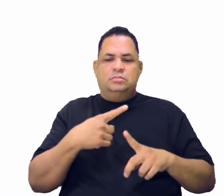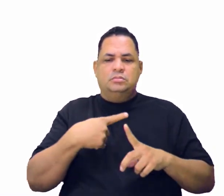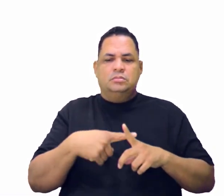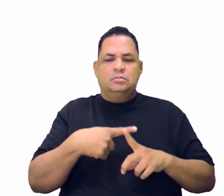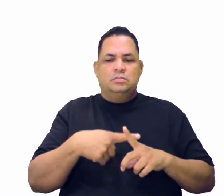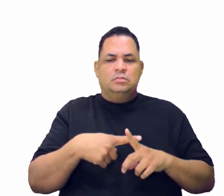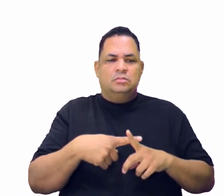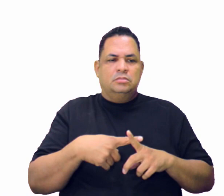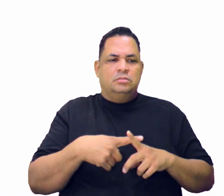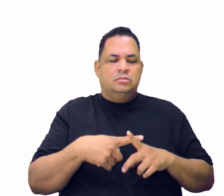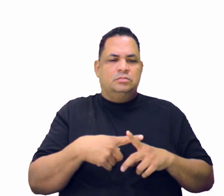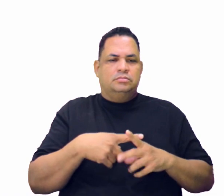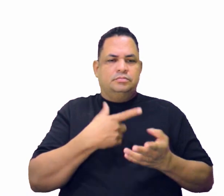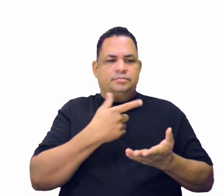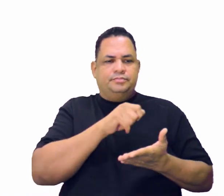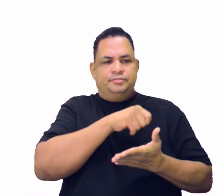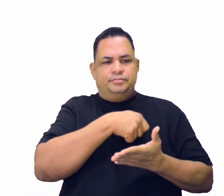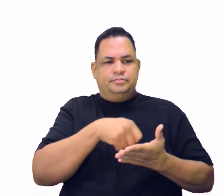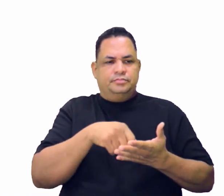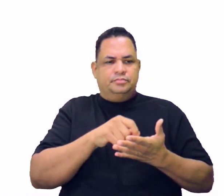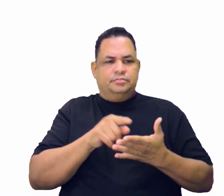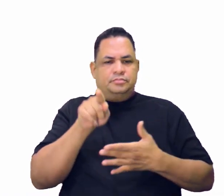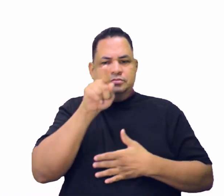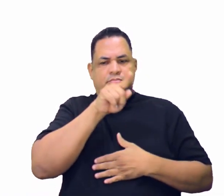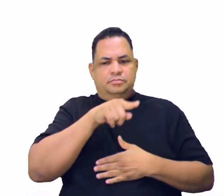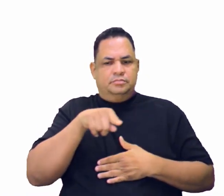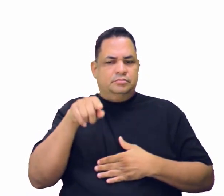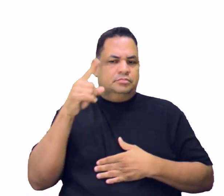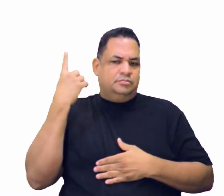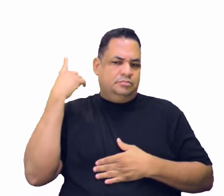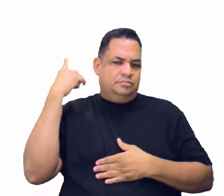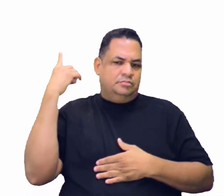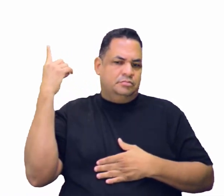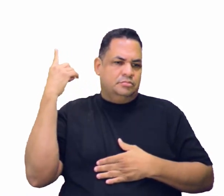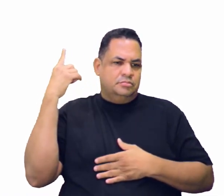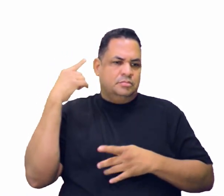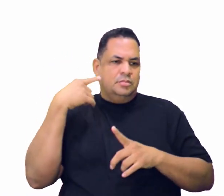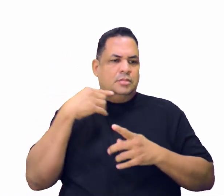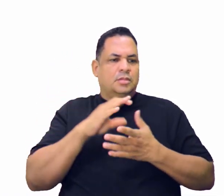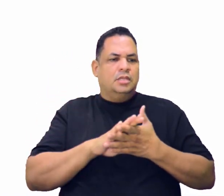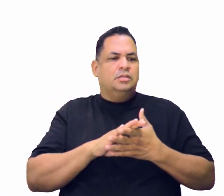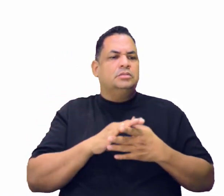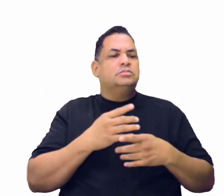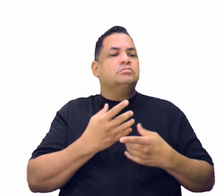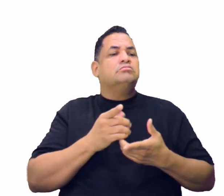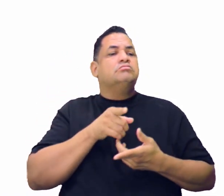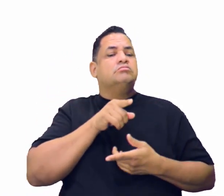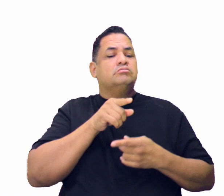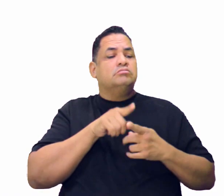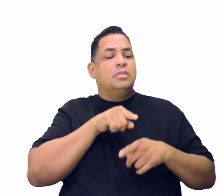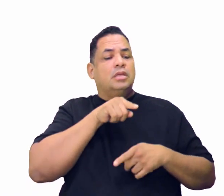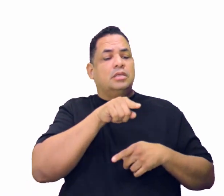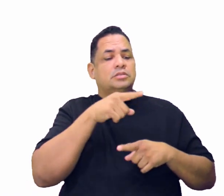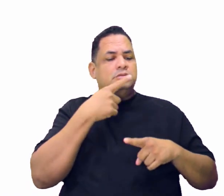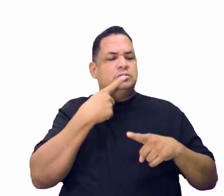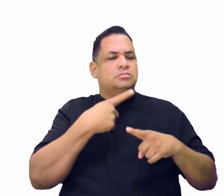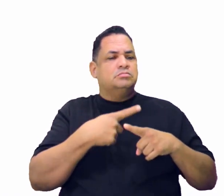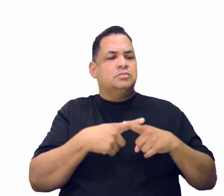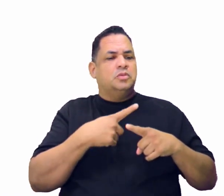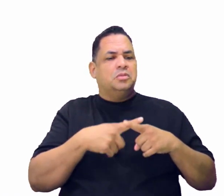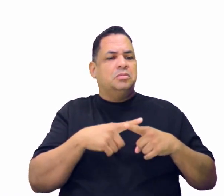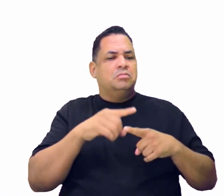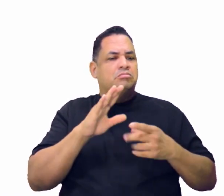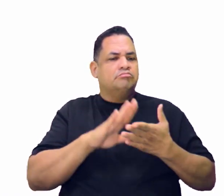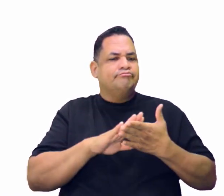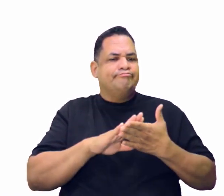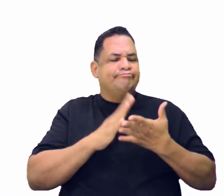ó. Colocando um círculo aqui. Este porquê não me convenceu. Olha só,